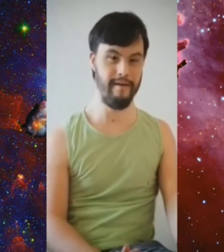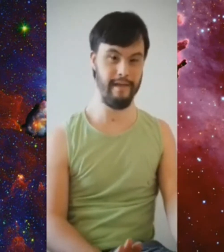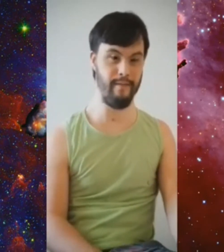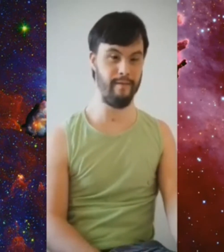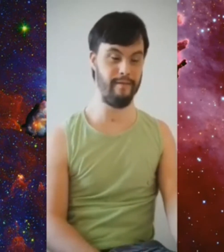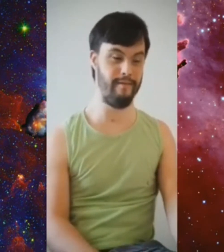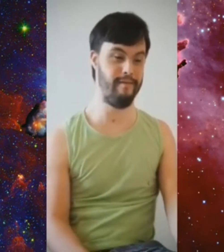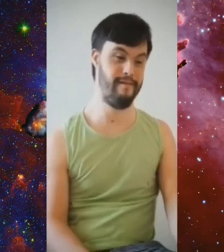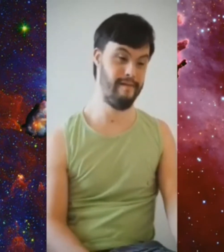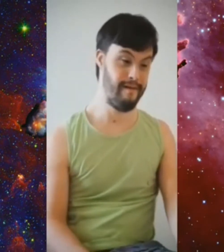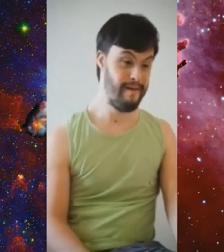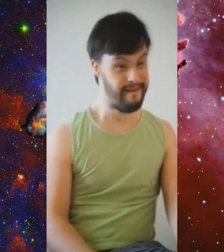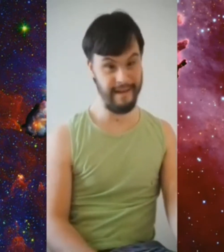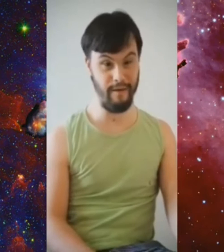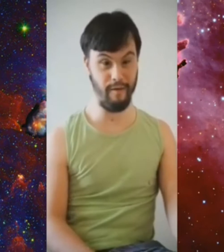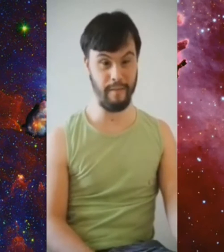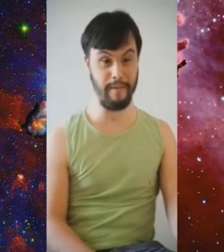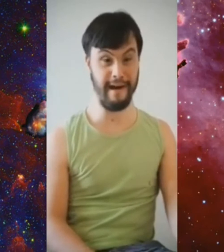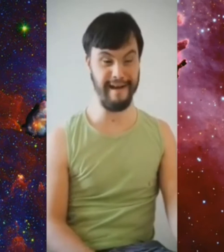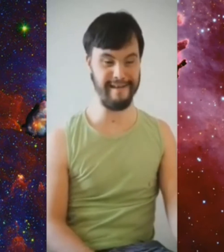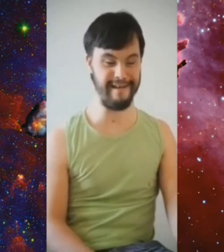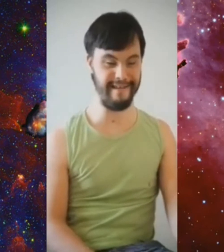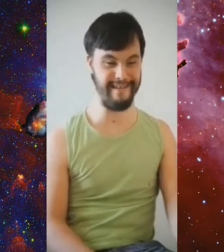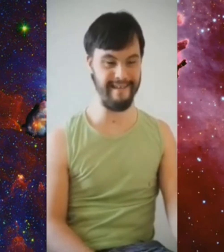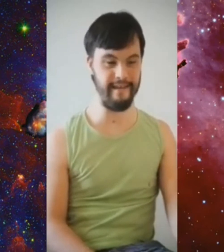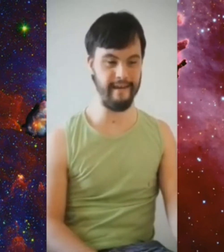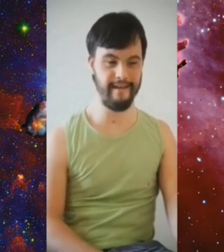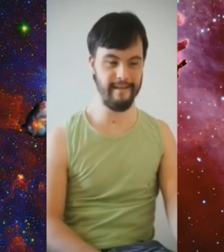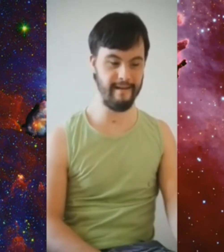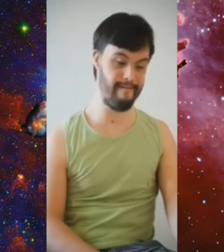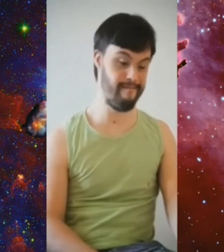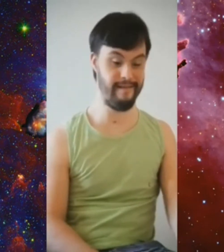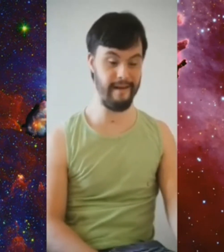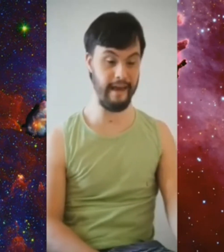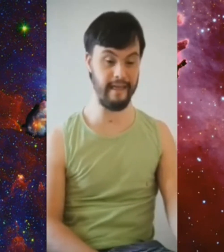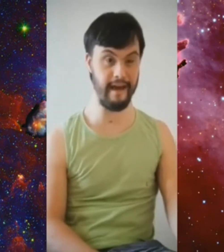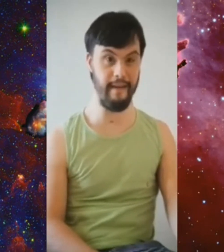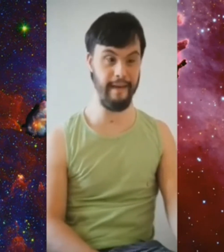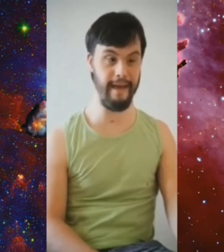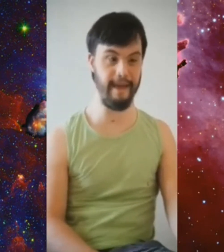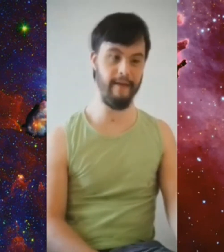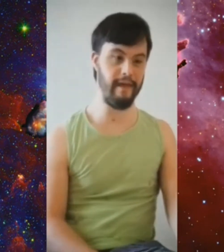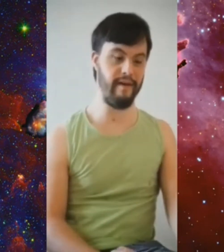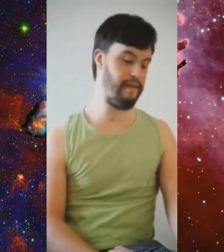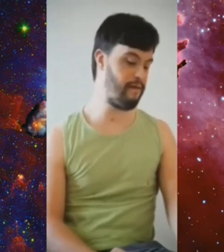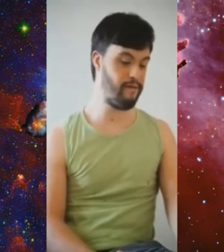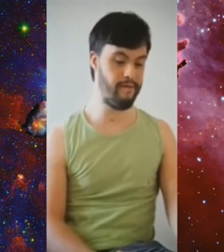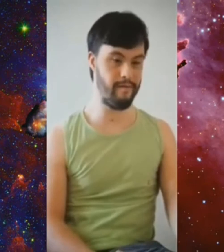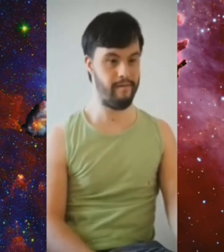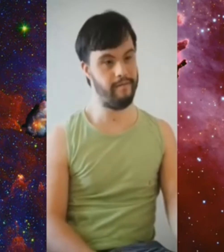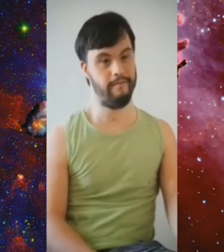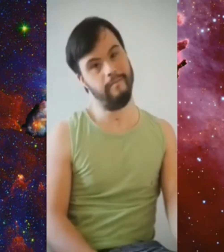coisa. Tipo, ser homem borracha, quer dizer, né? Então, escalar pé pra você